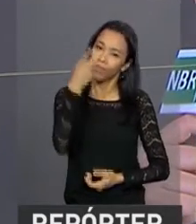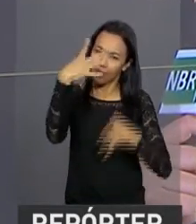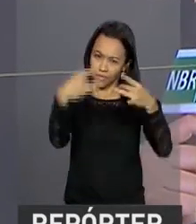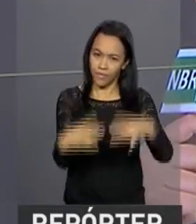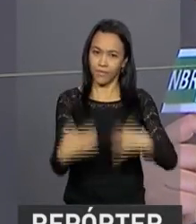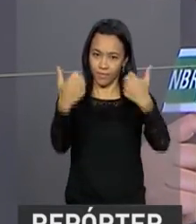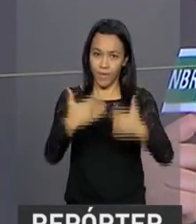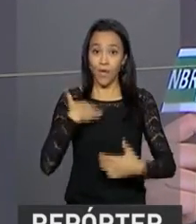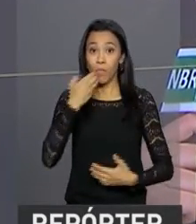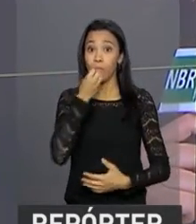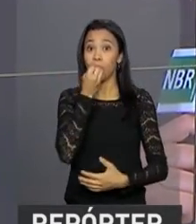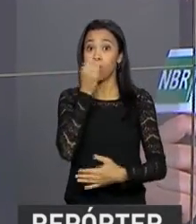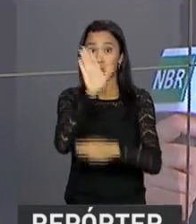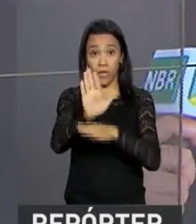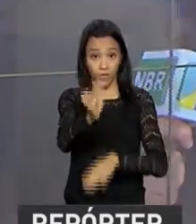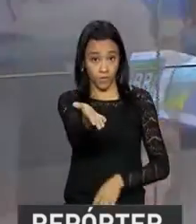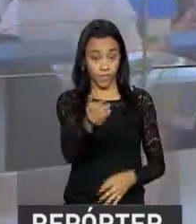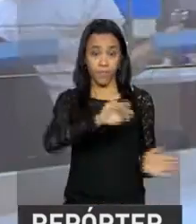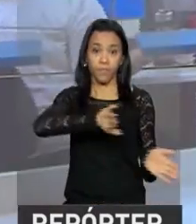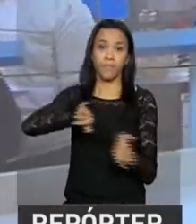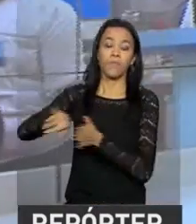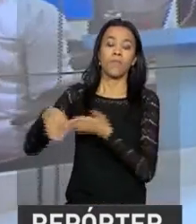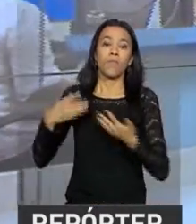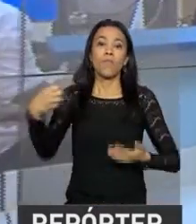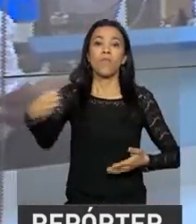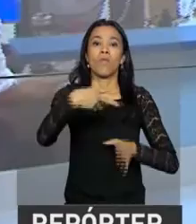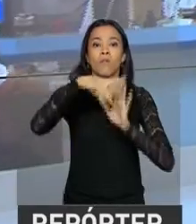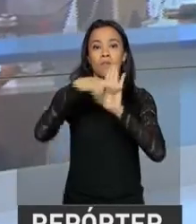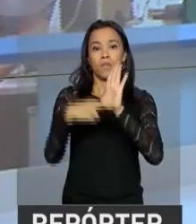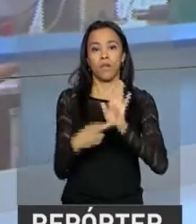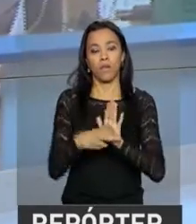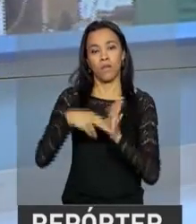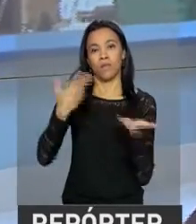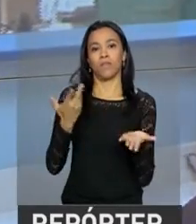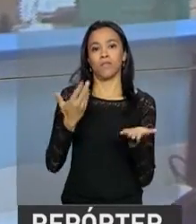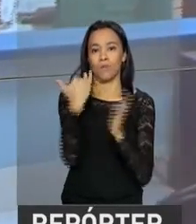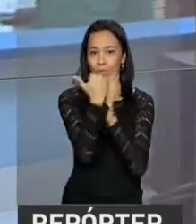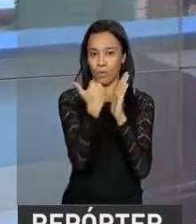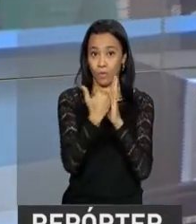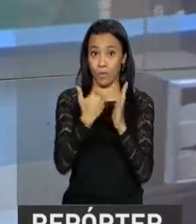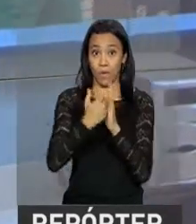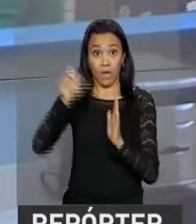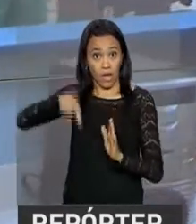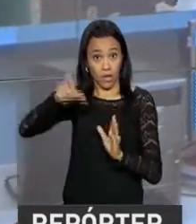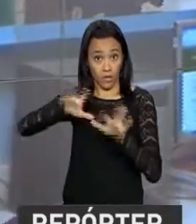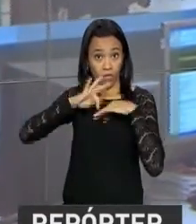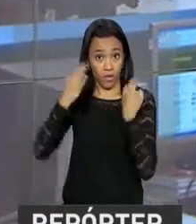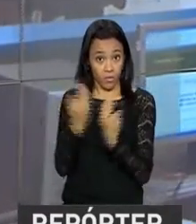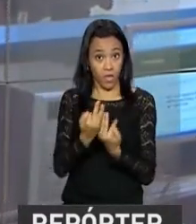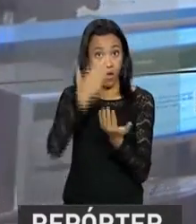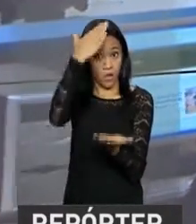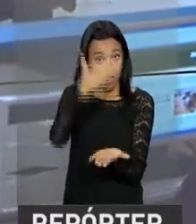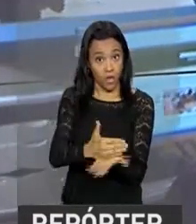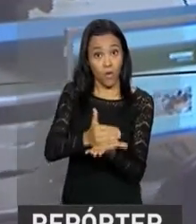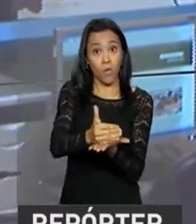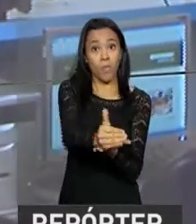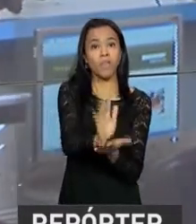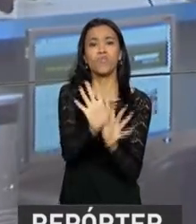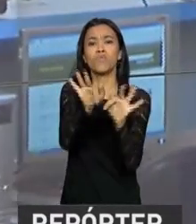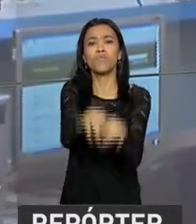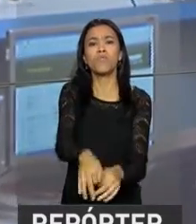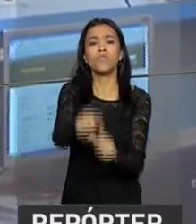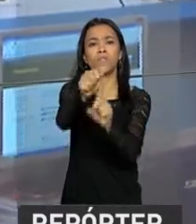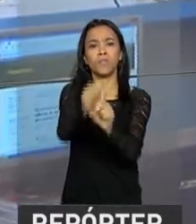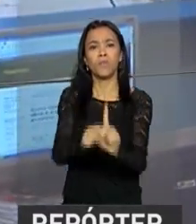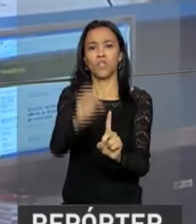informações boa tarde pra você novas regras para o programa bolsa família devem entrar em vigor até o final de outubro